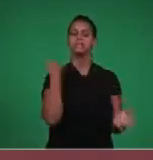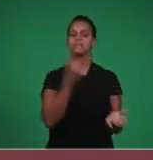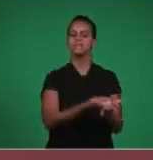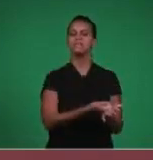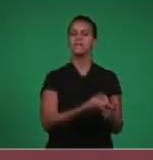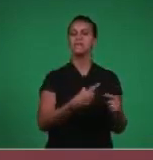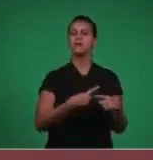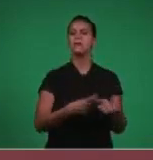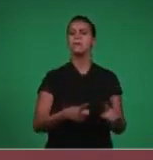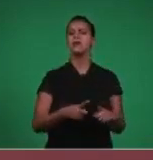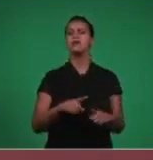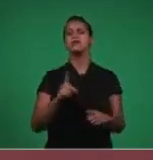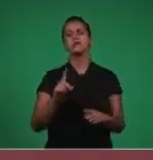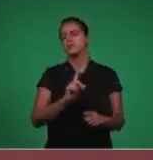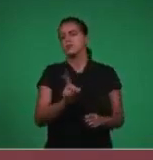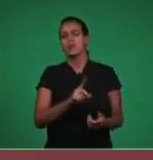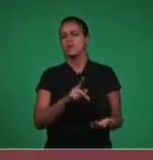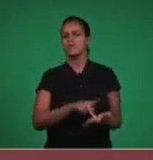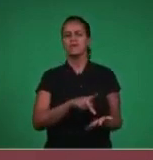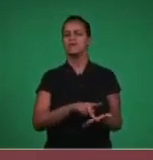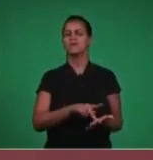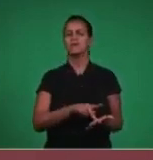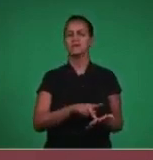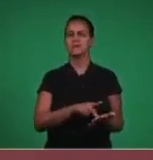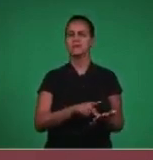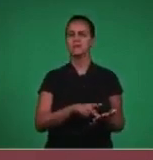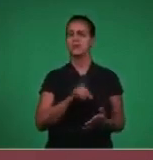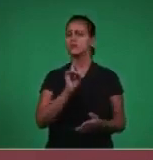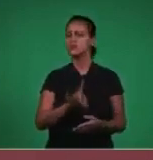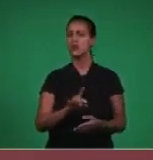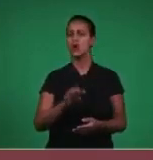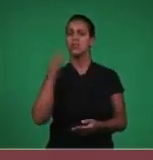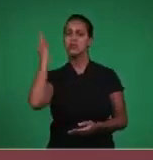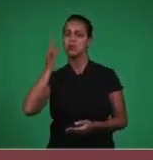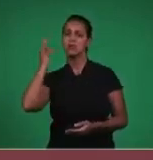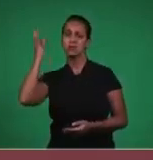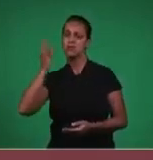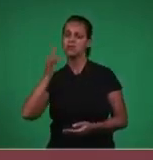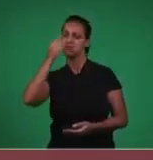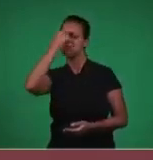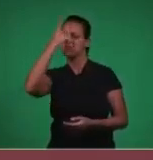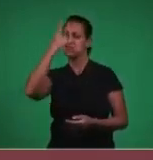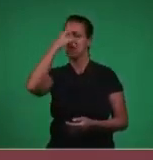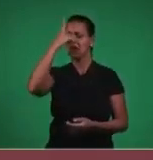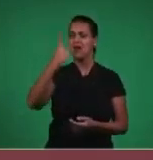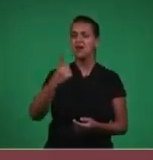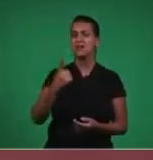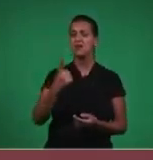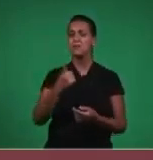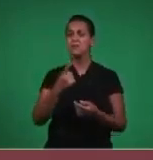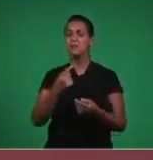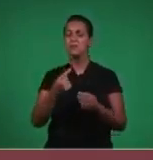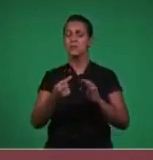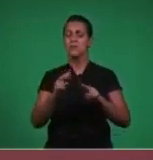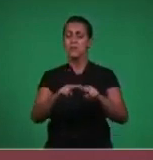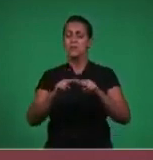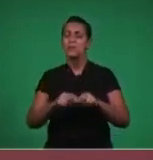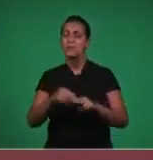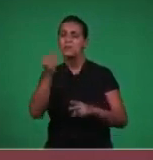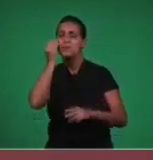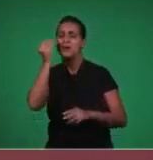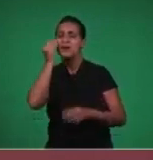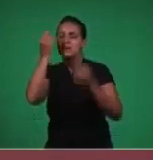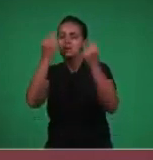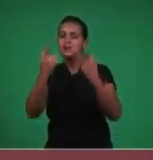é a verdade. Se tratam apenas de teorias, ideias, para poder tentar mostrar como surgiu a vida